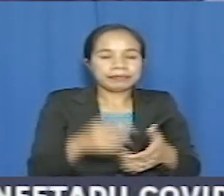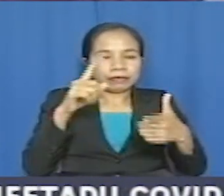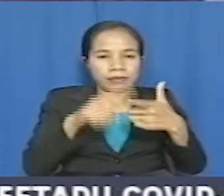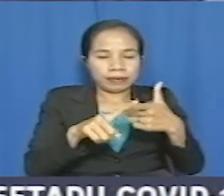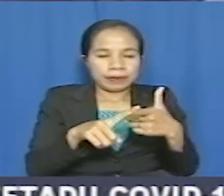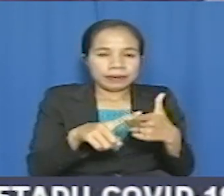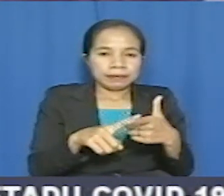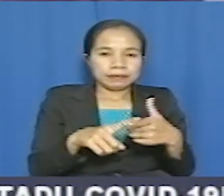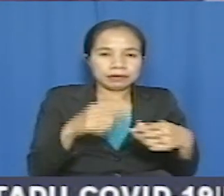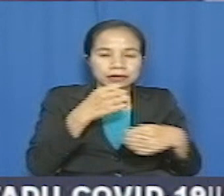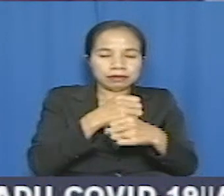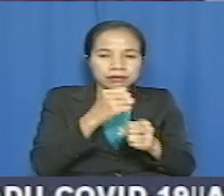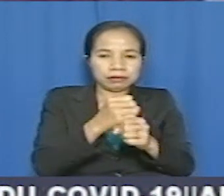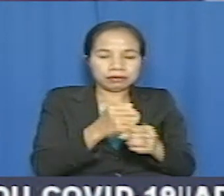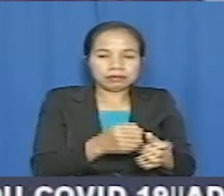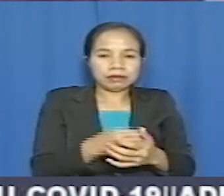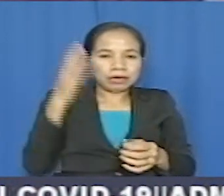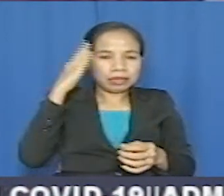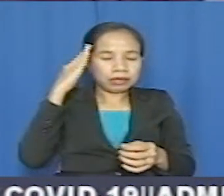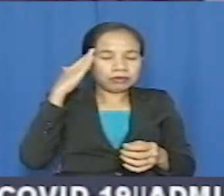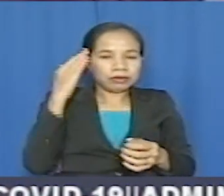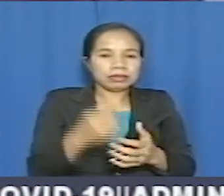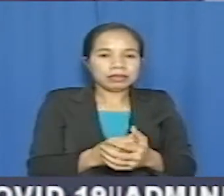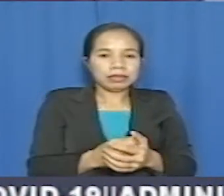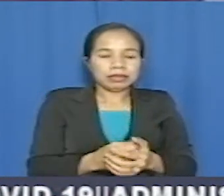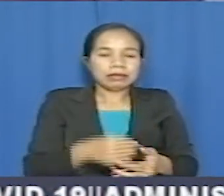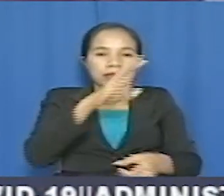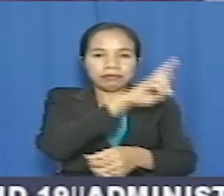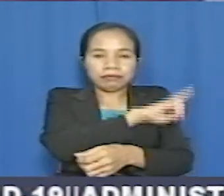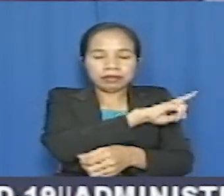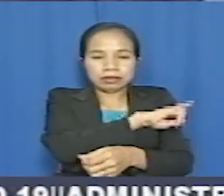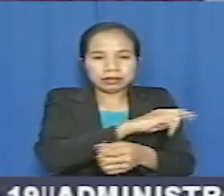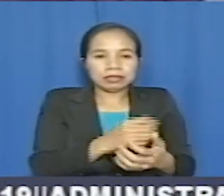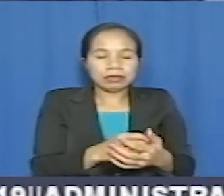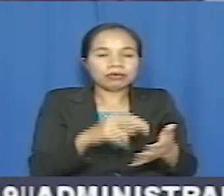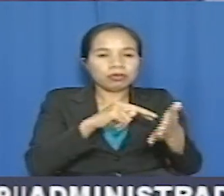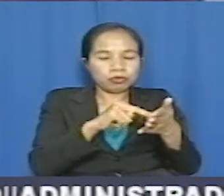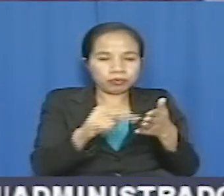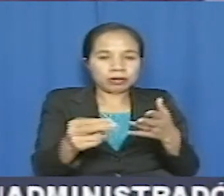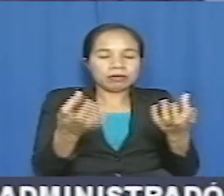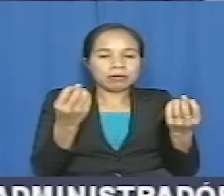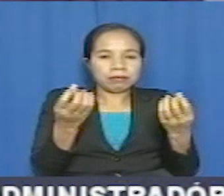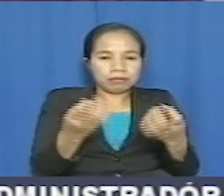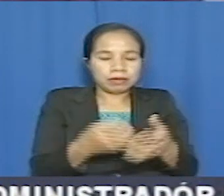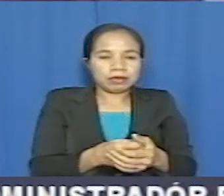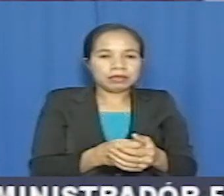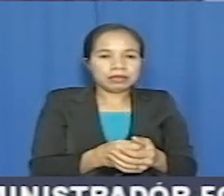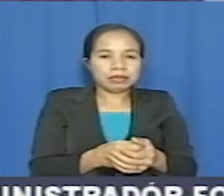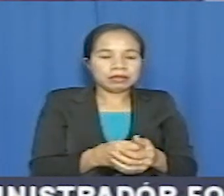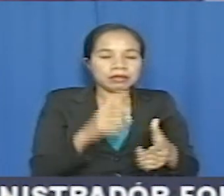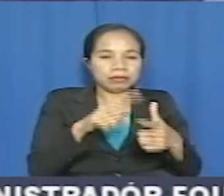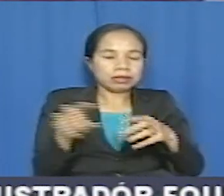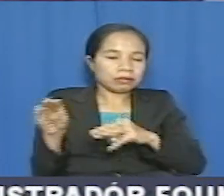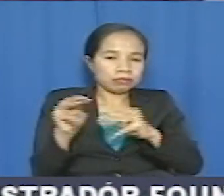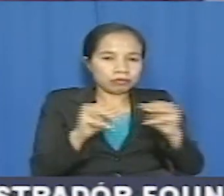nem. Halo ini tuh intensau kata itu hanya kata dia vaksinan nih, mai hanya nomor nih bemak barak. Mas depois quando itu mulai strategi